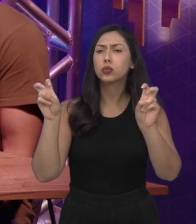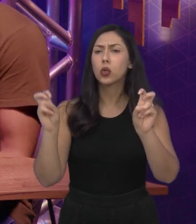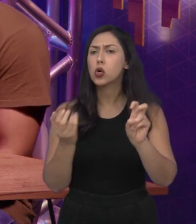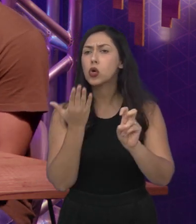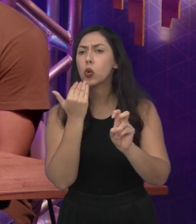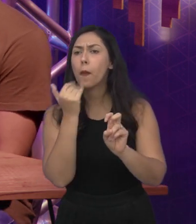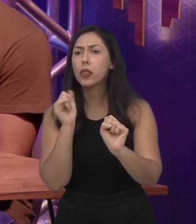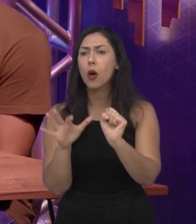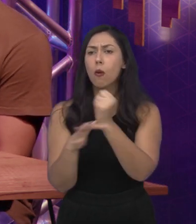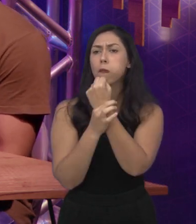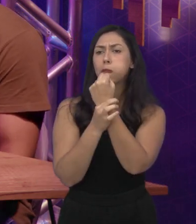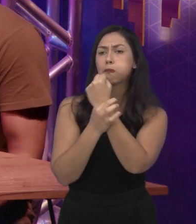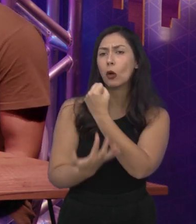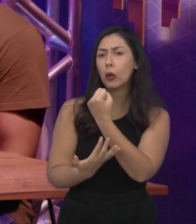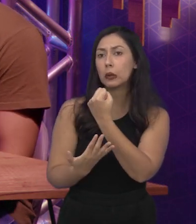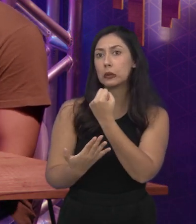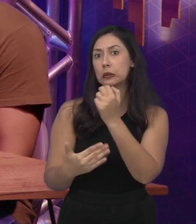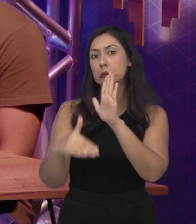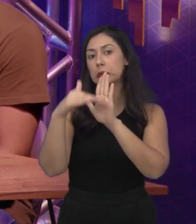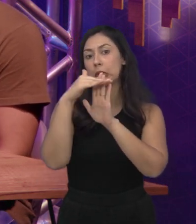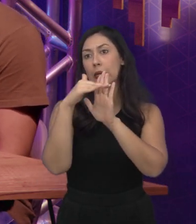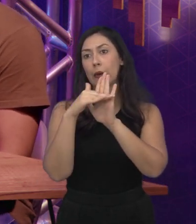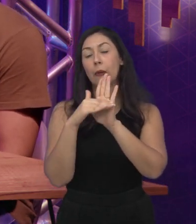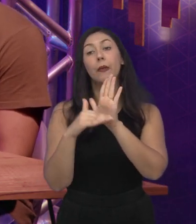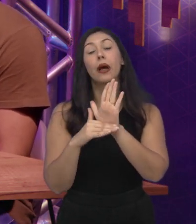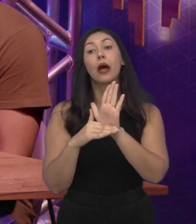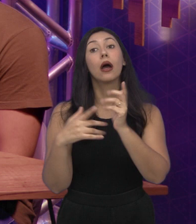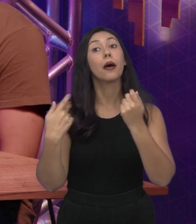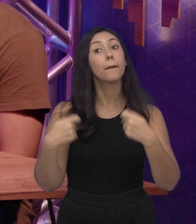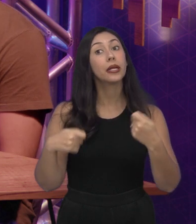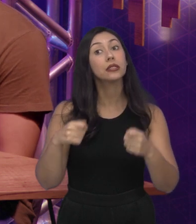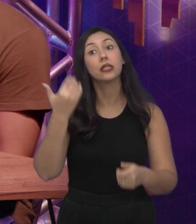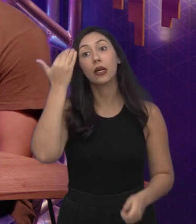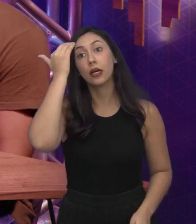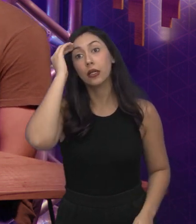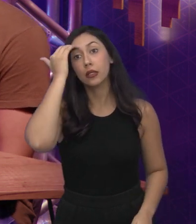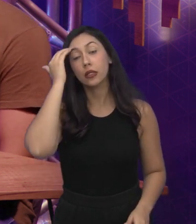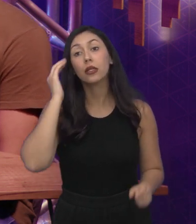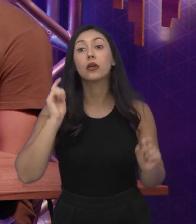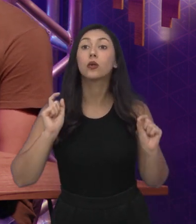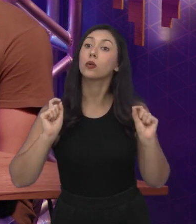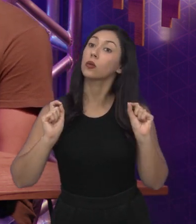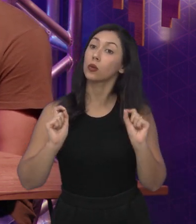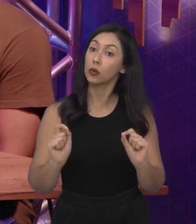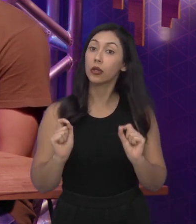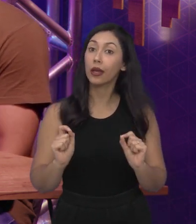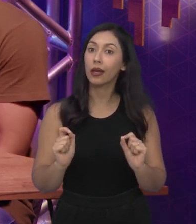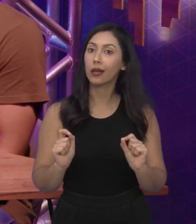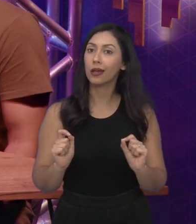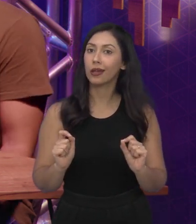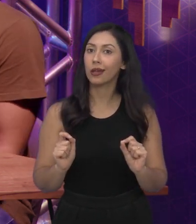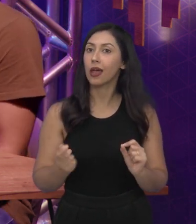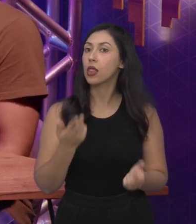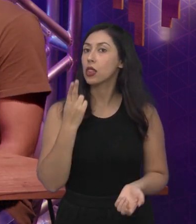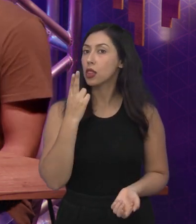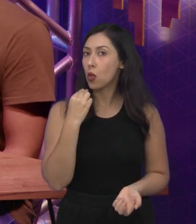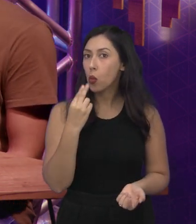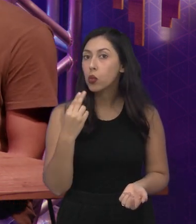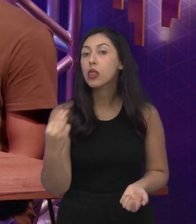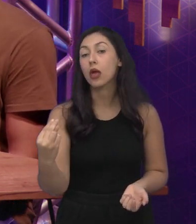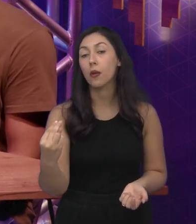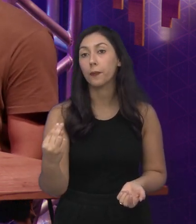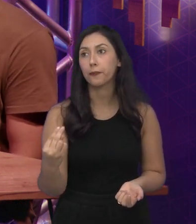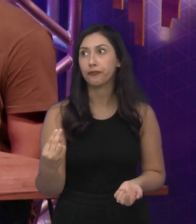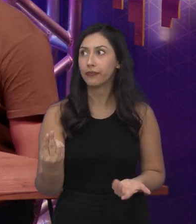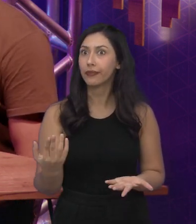fala de insegurança alimentar, dos níveis e tudo mais, a gente precisa ter na cabeça essa questão nutricional. Todo